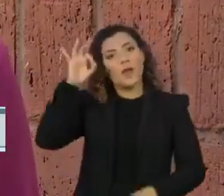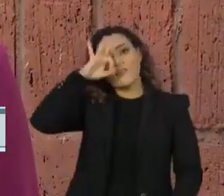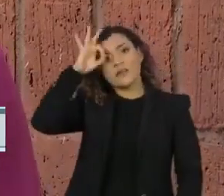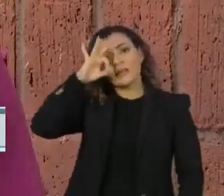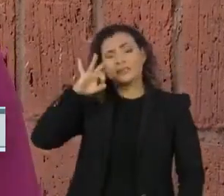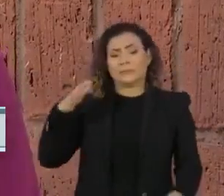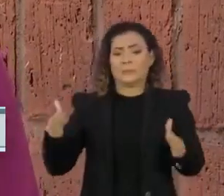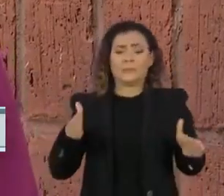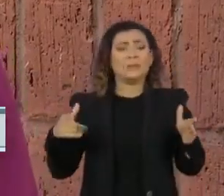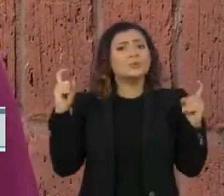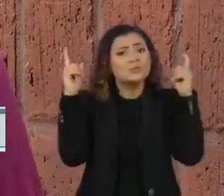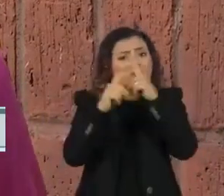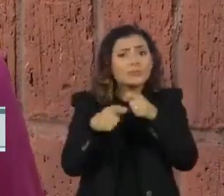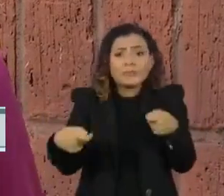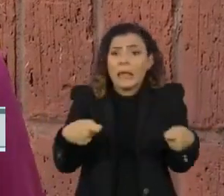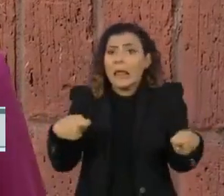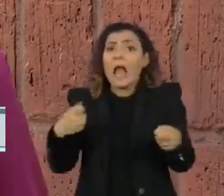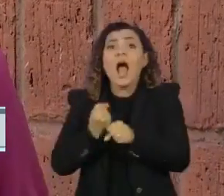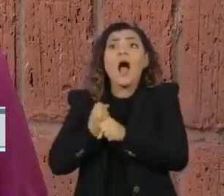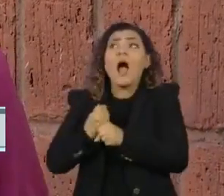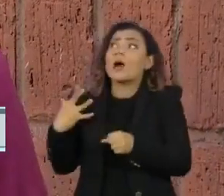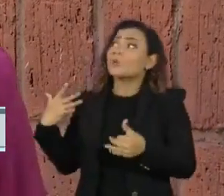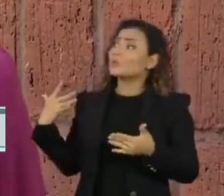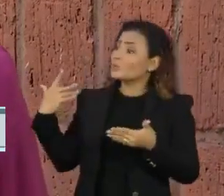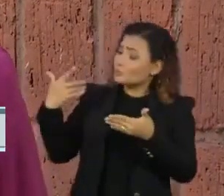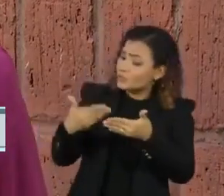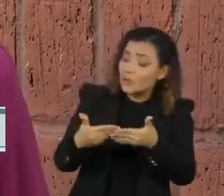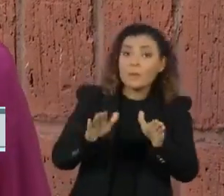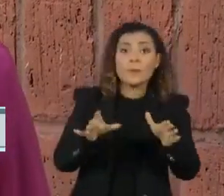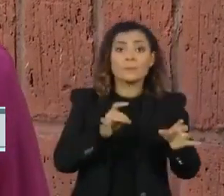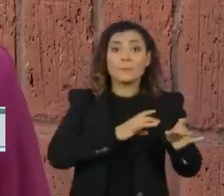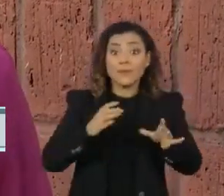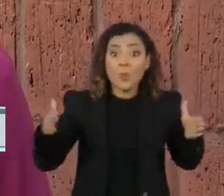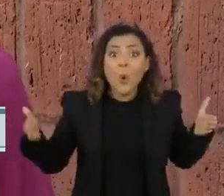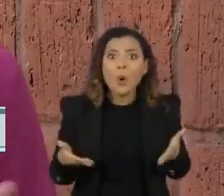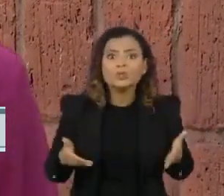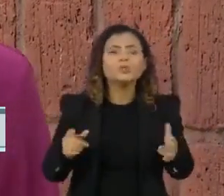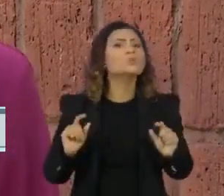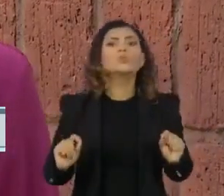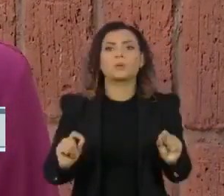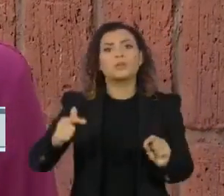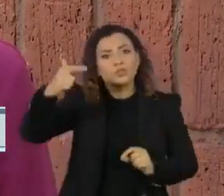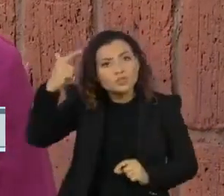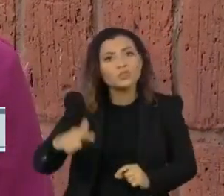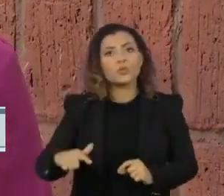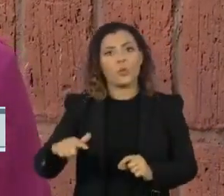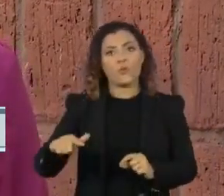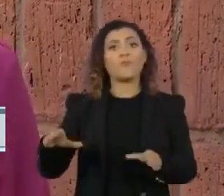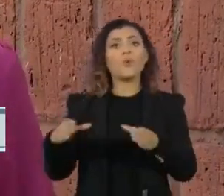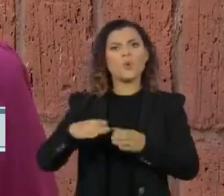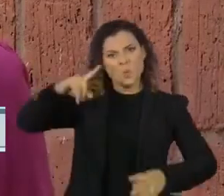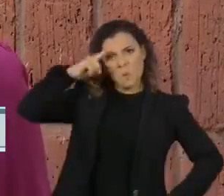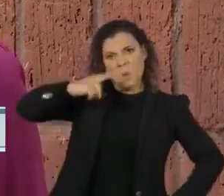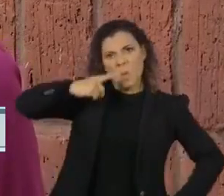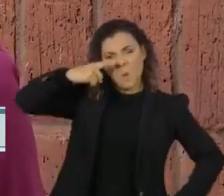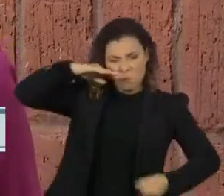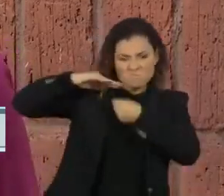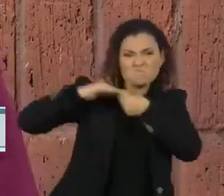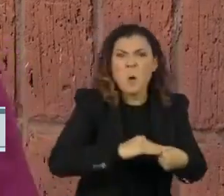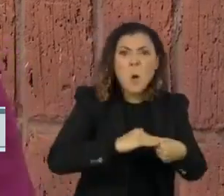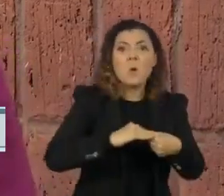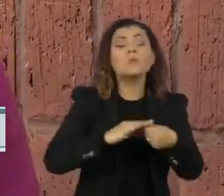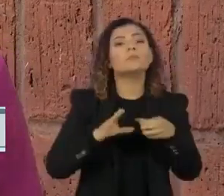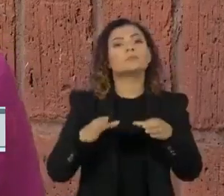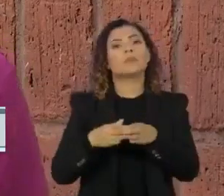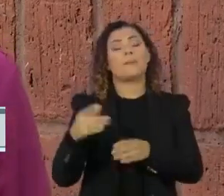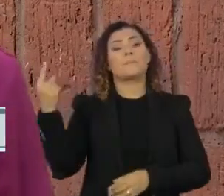vive uma realidade de conflitos há décadas, mas o temor atual é pela repetição do regime altamente repressivo